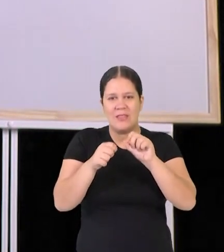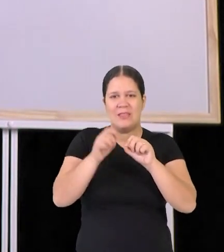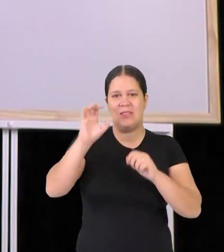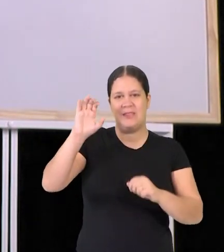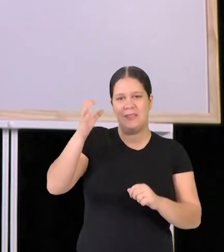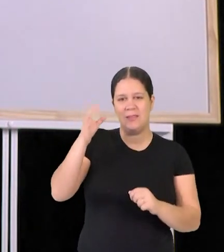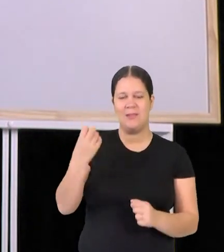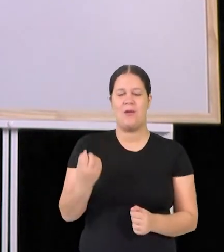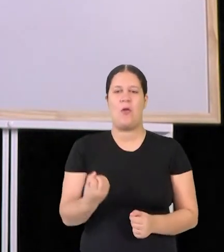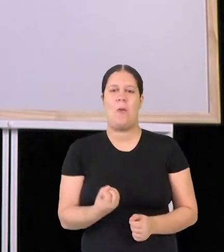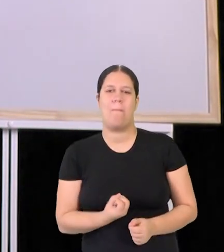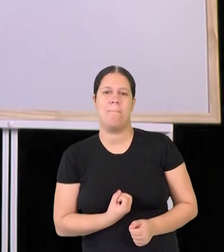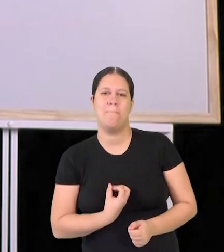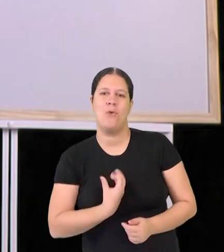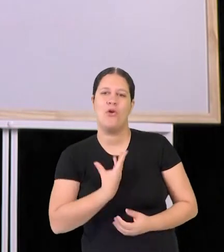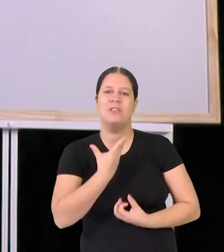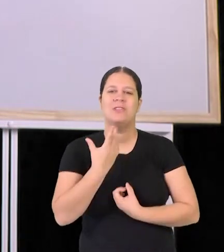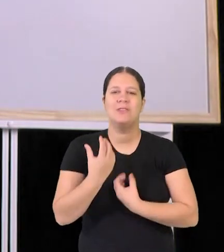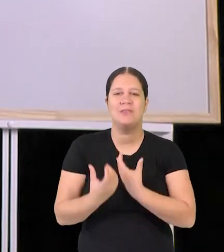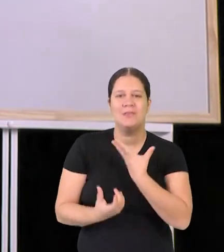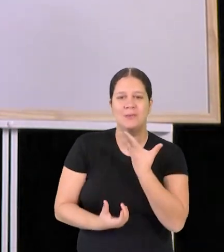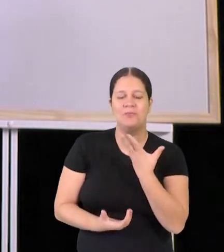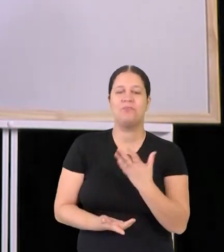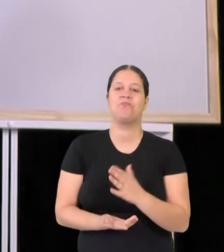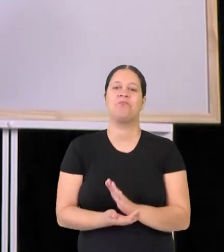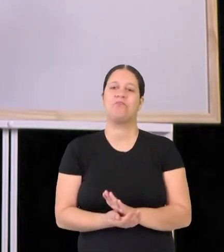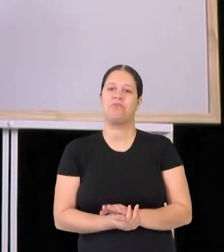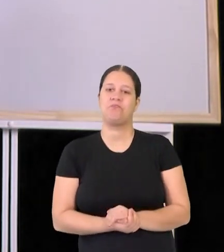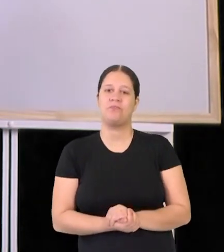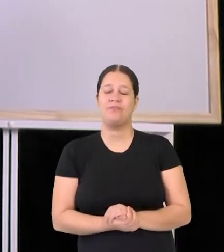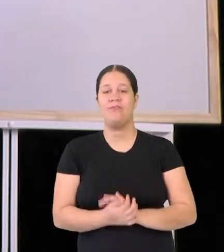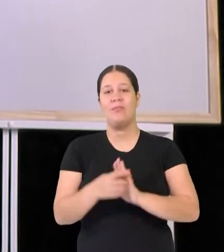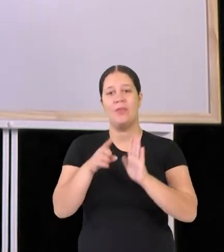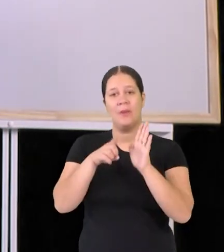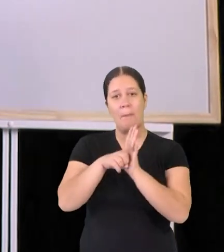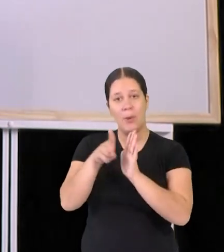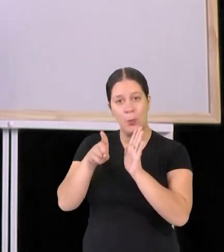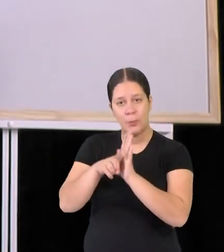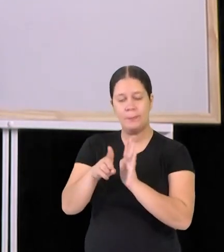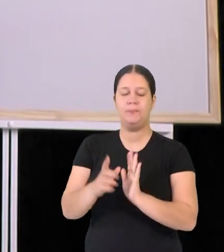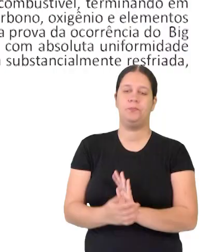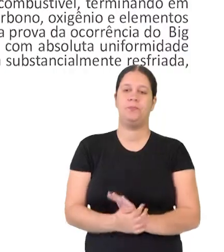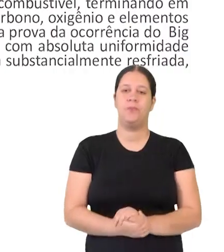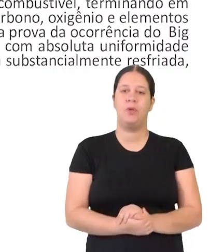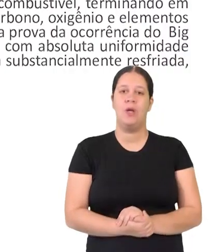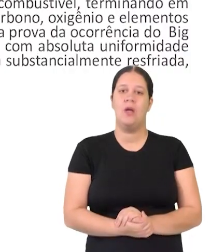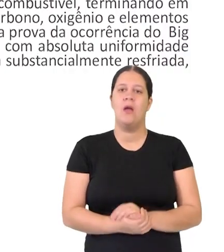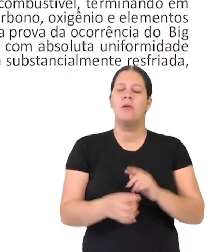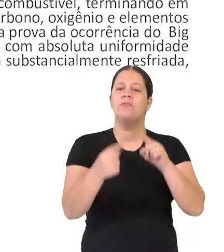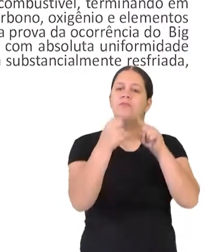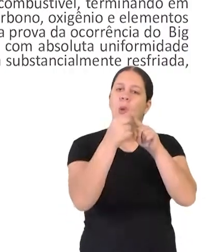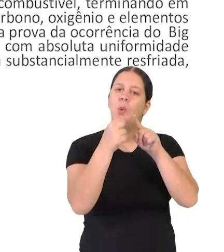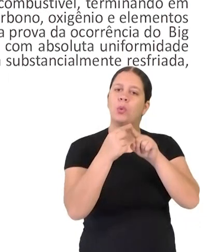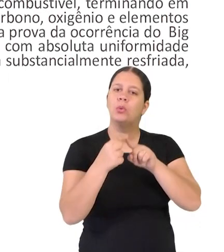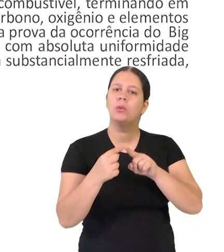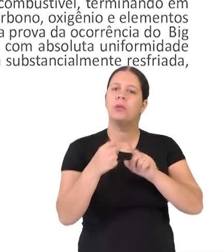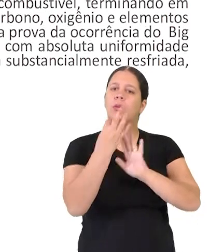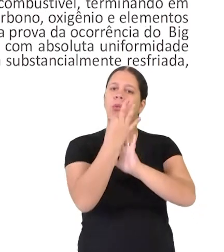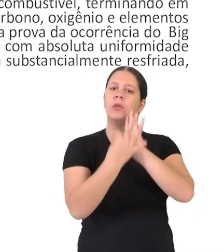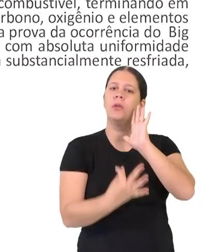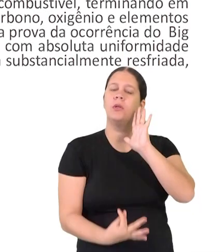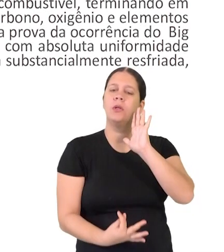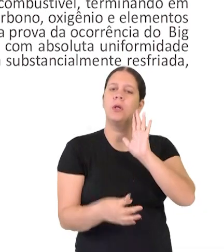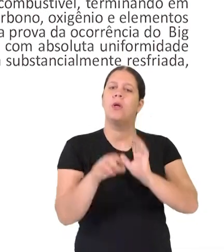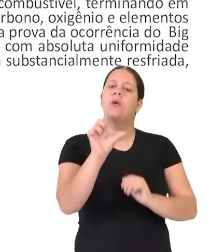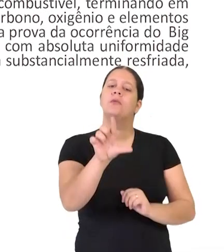em forma de poesia, eu diria. Vamos lá. Aí a pergunta agora diz o seguinte. De acordo com o texto,